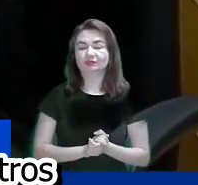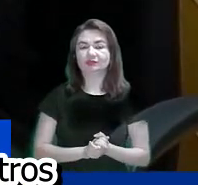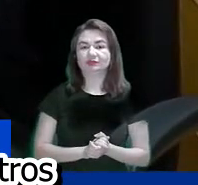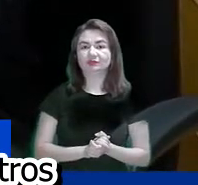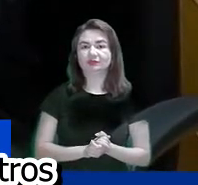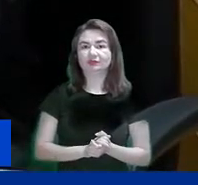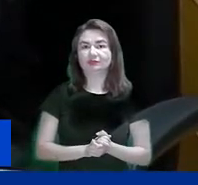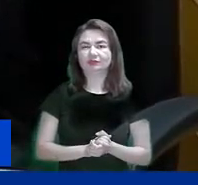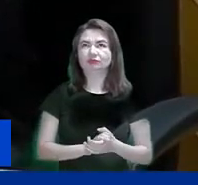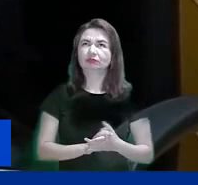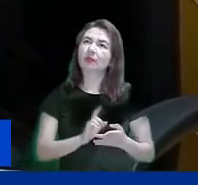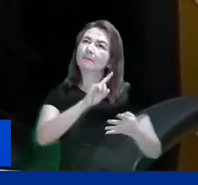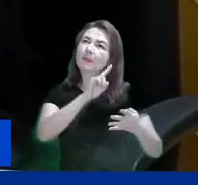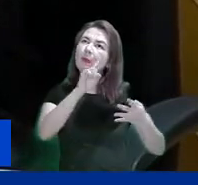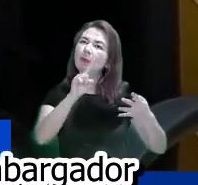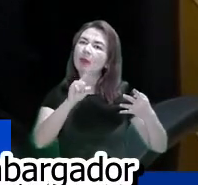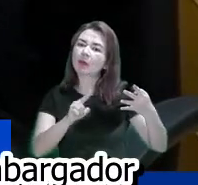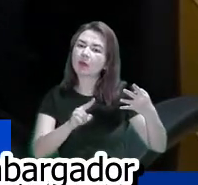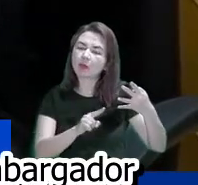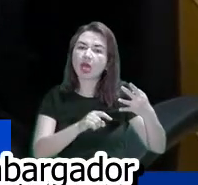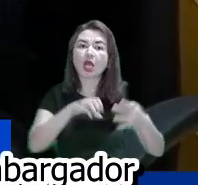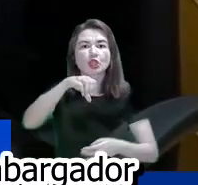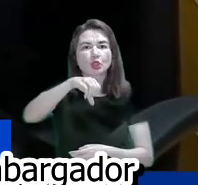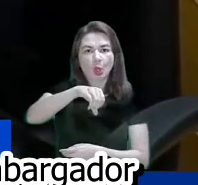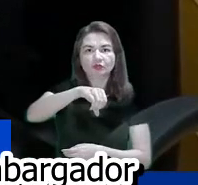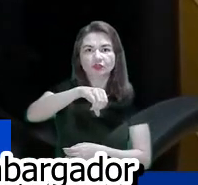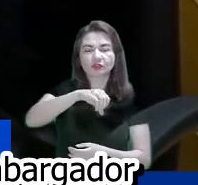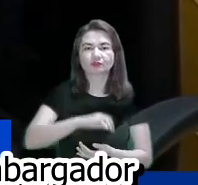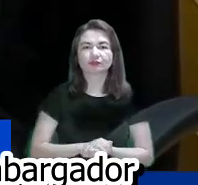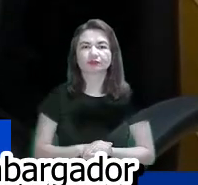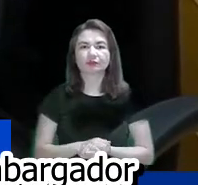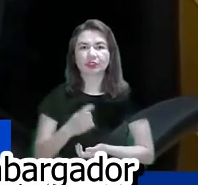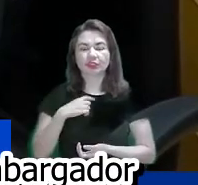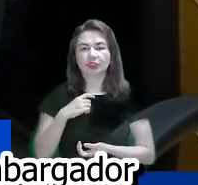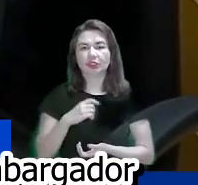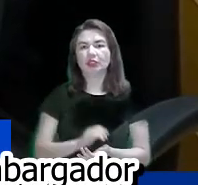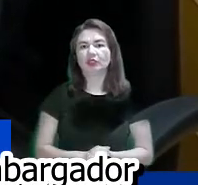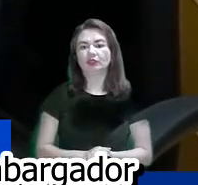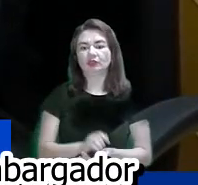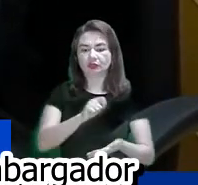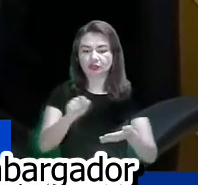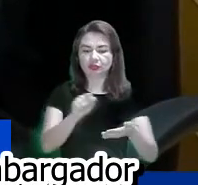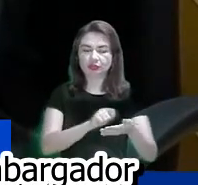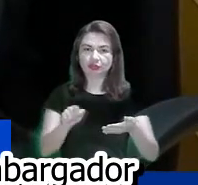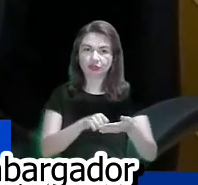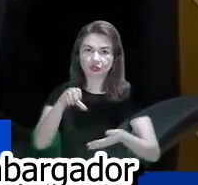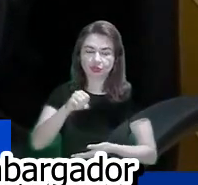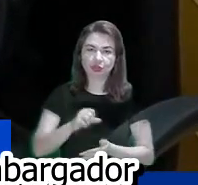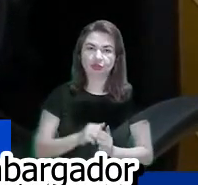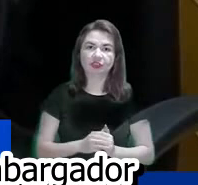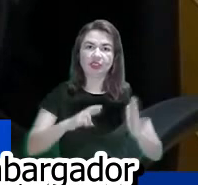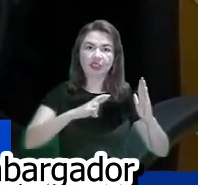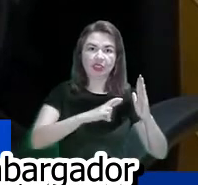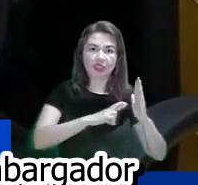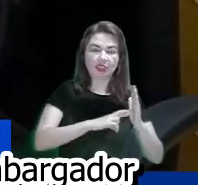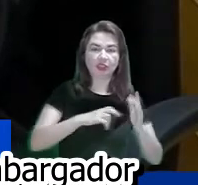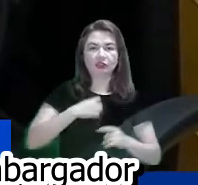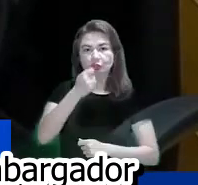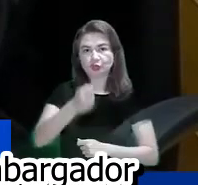item 9. Eu estou transcrevendo um trecho do item 9, da relatoria da colega Tina